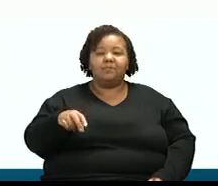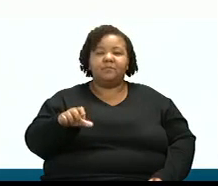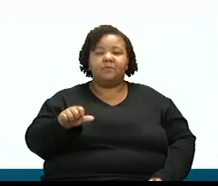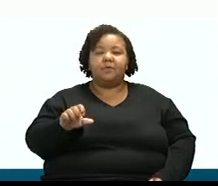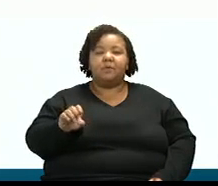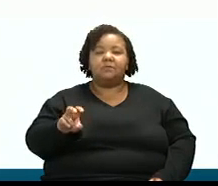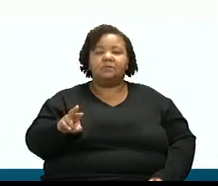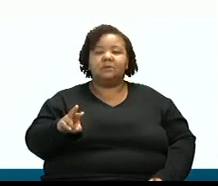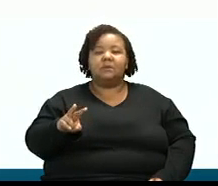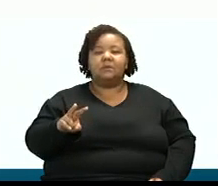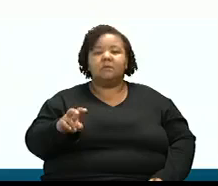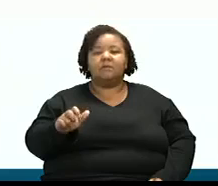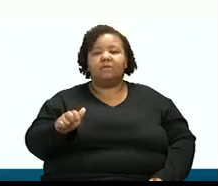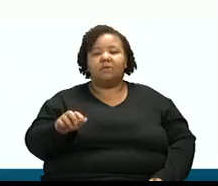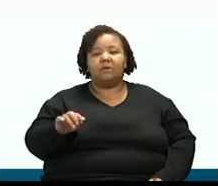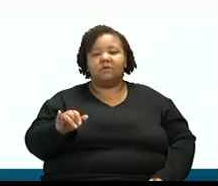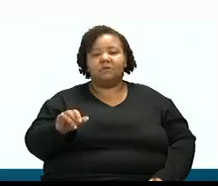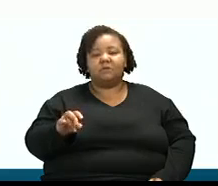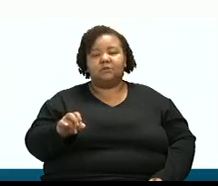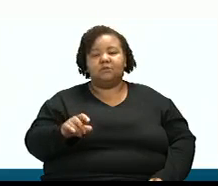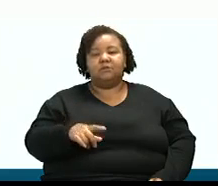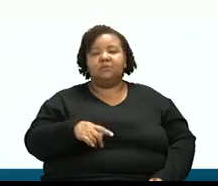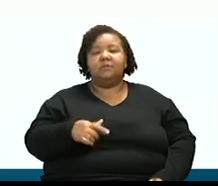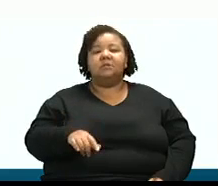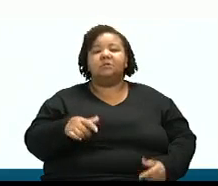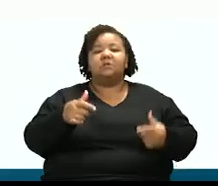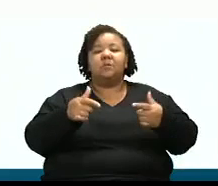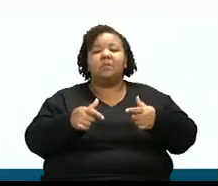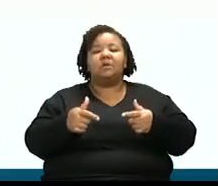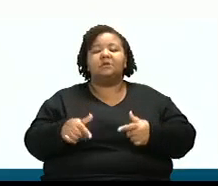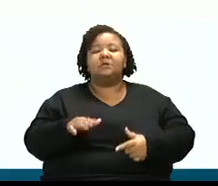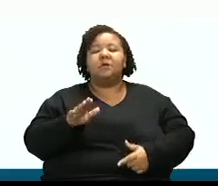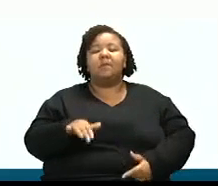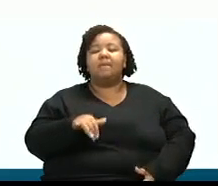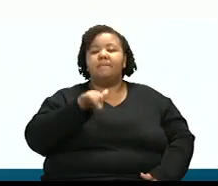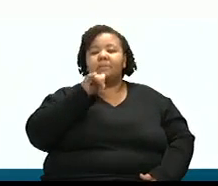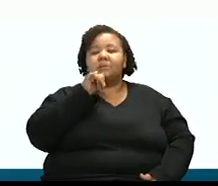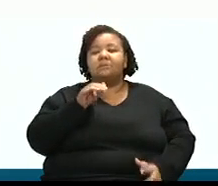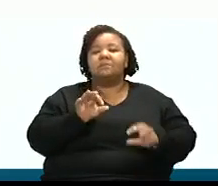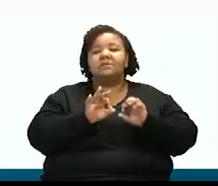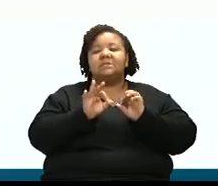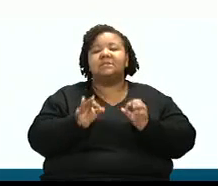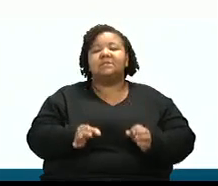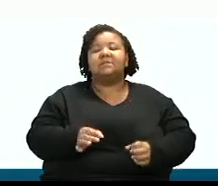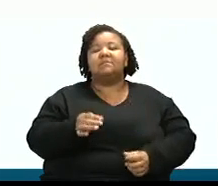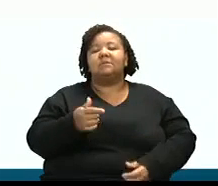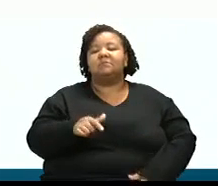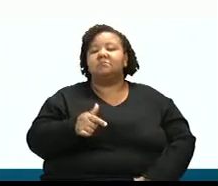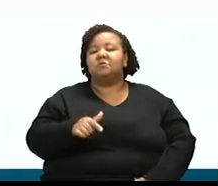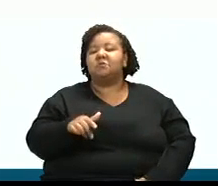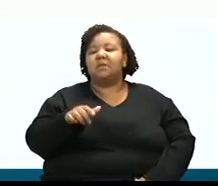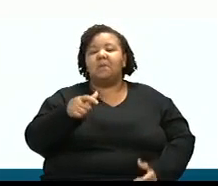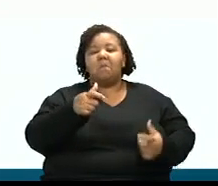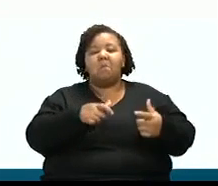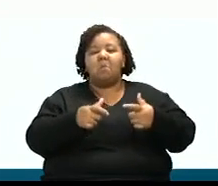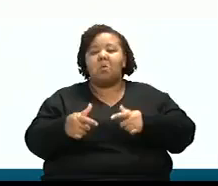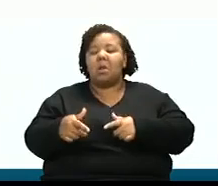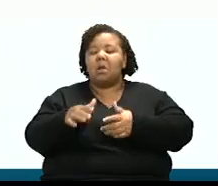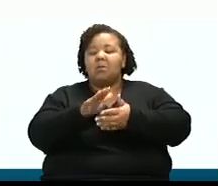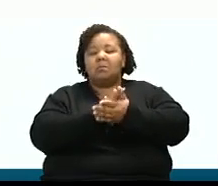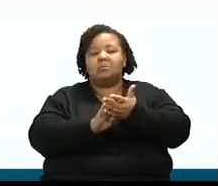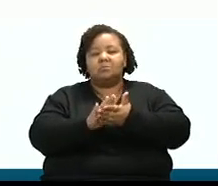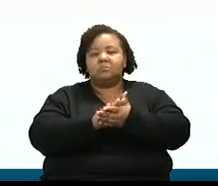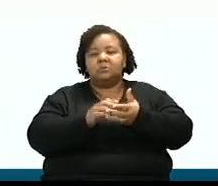uma região A simplesmente conexa, então, uma região simples, que não possui buracos, que não possui